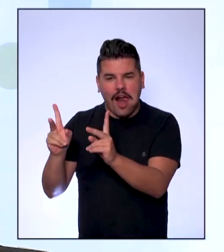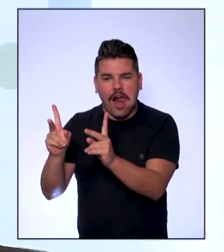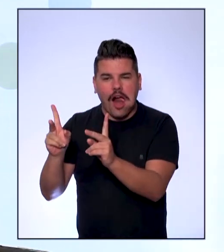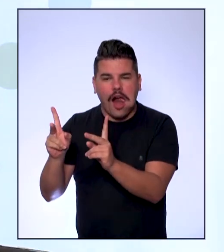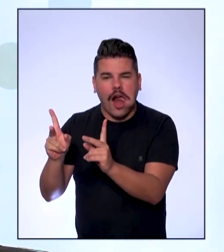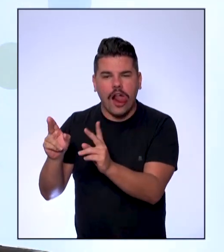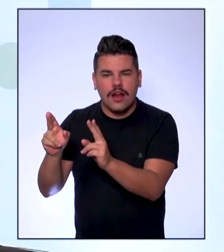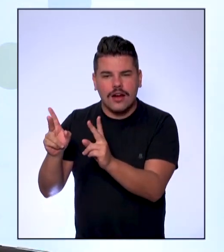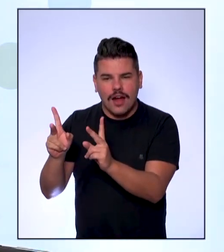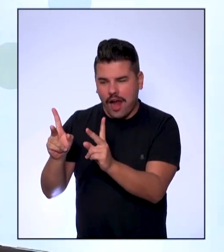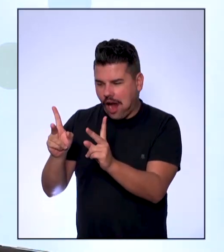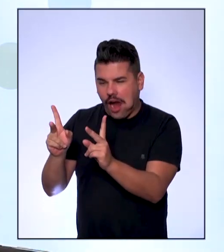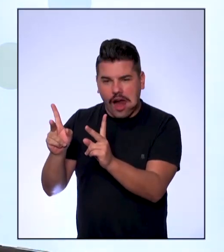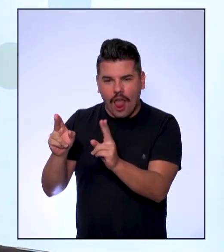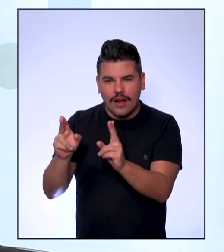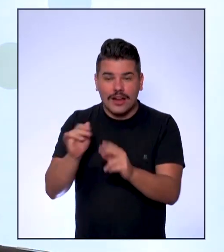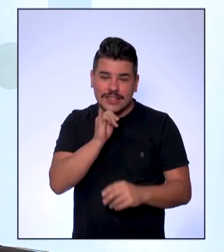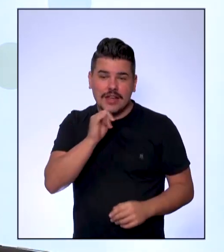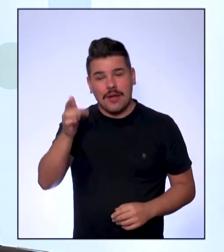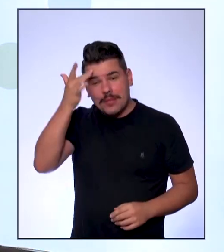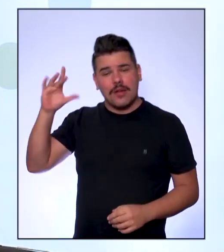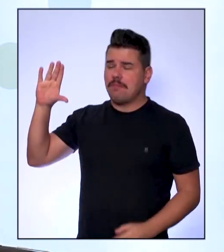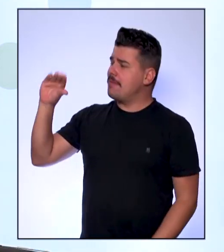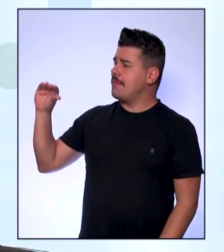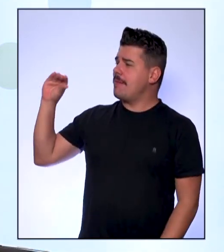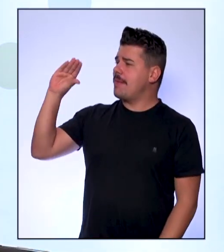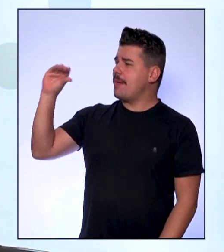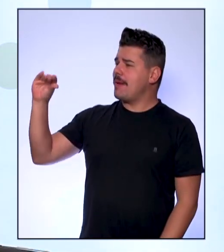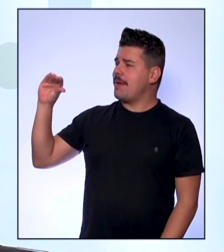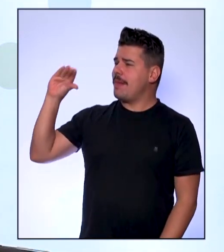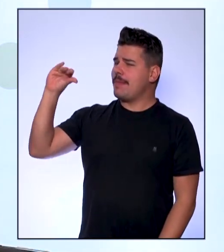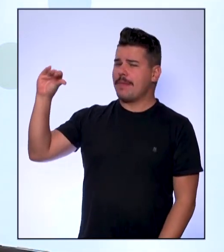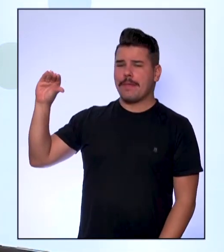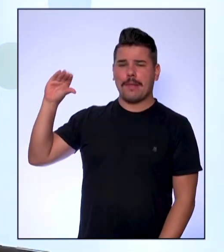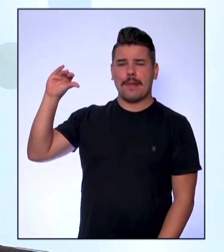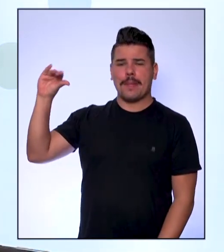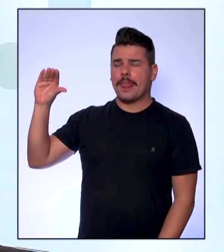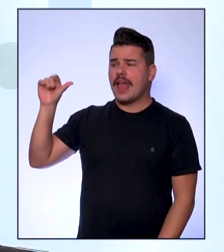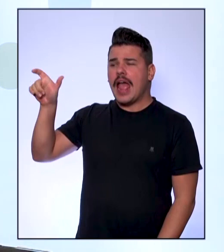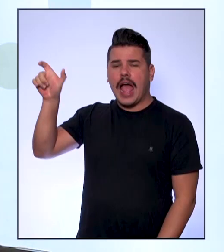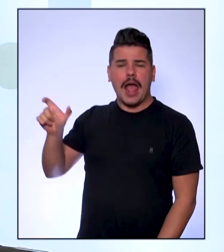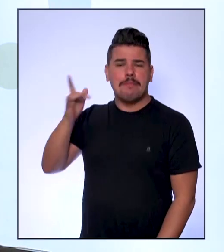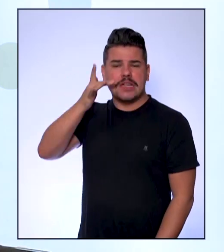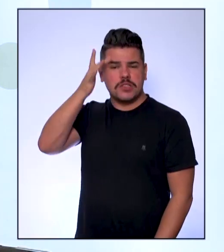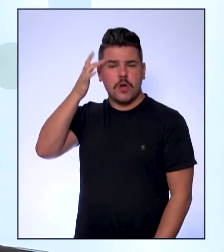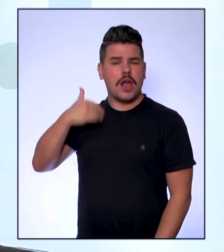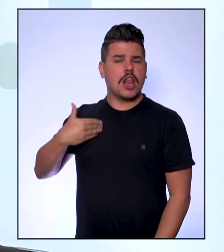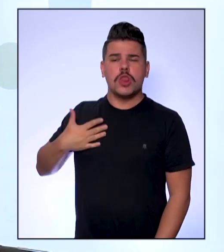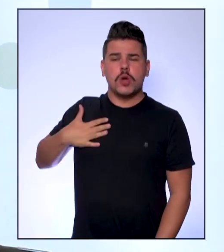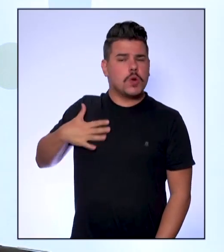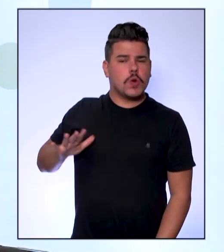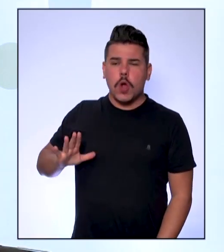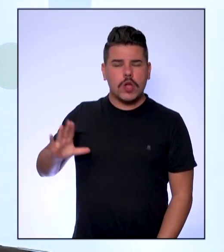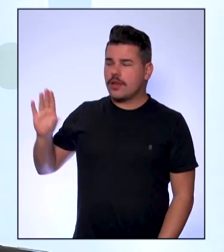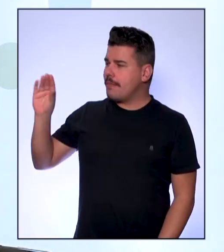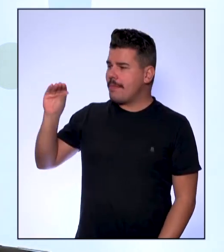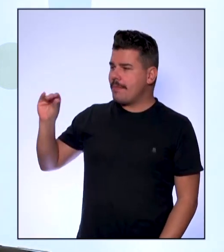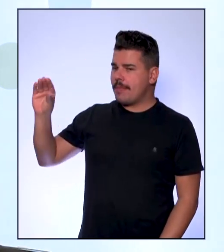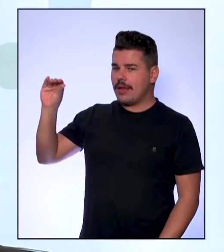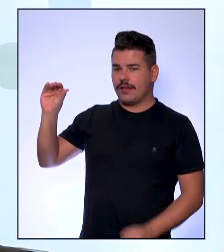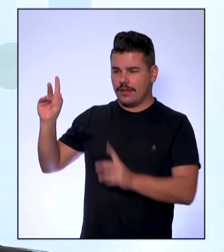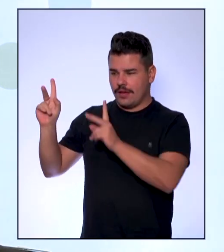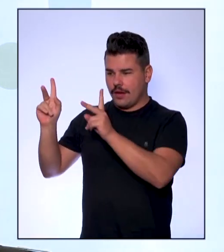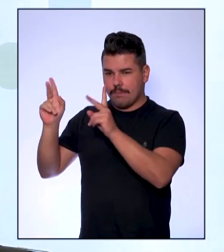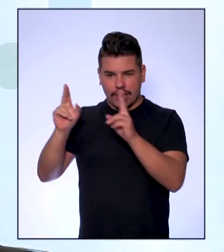exemplo, eles pegam uma fala minha falando assim, ai, não gostei do que a Bianca fez. E aí eles pegam, não gostei